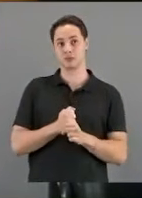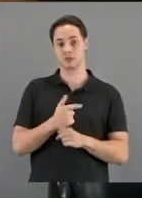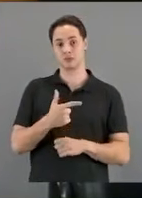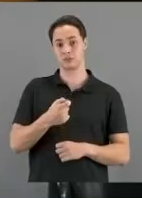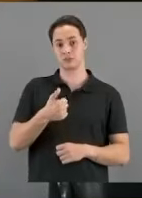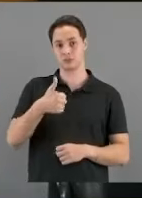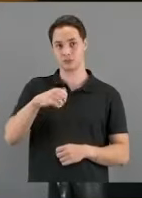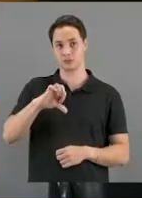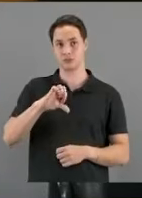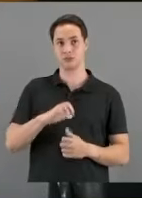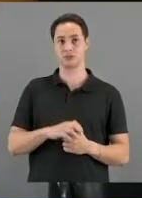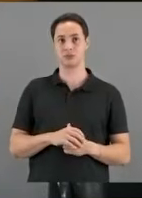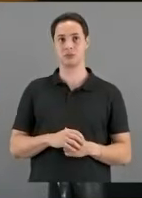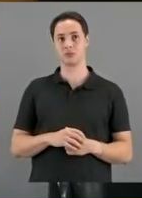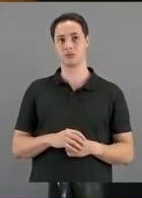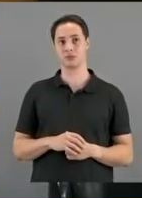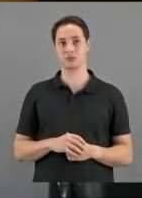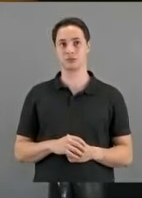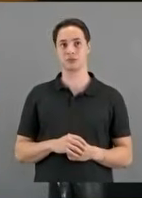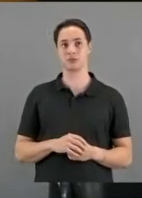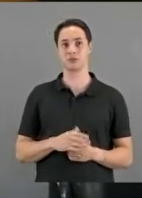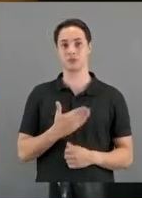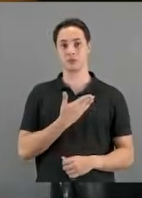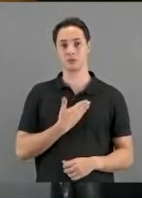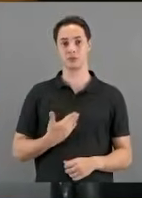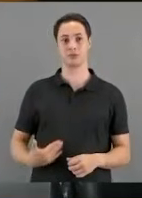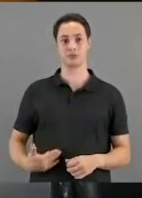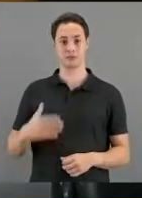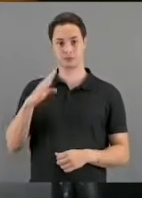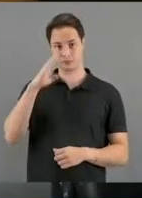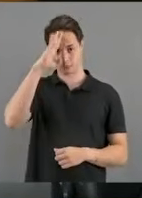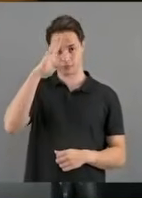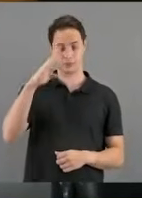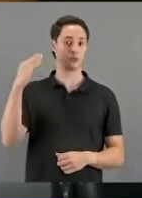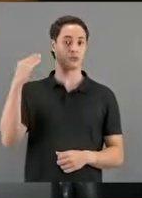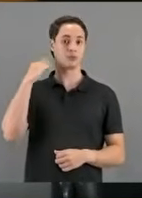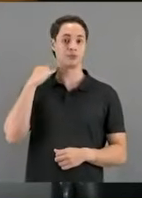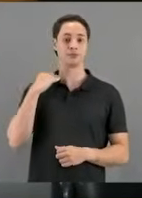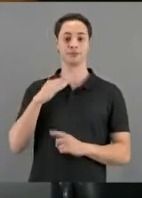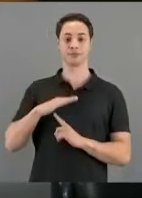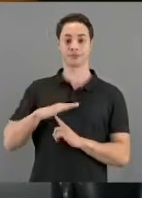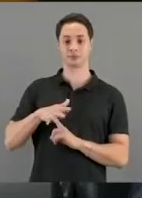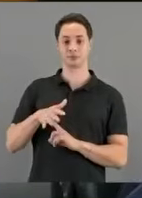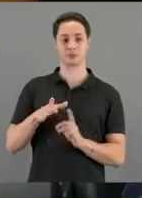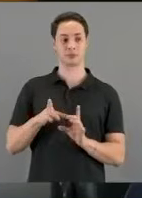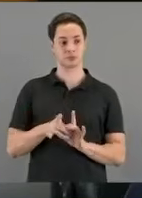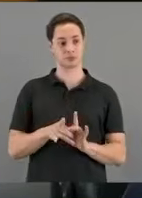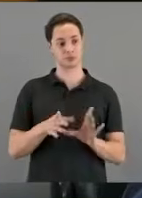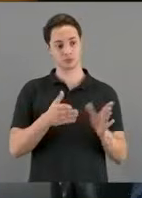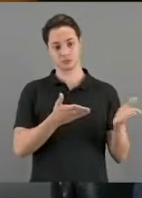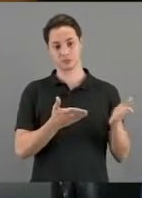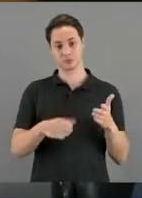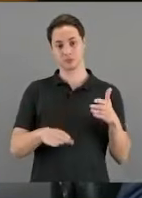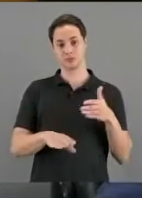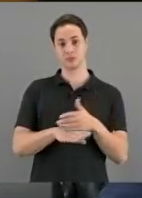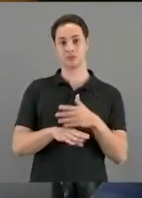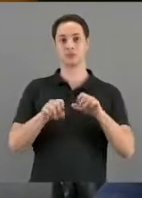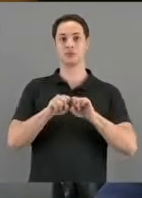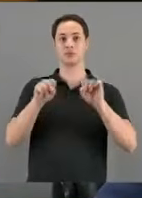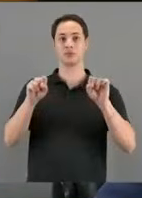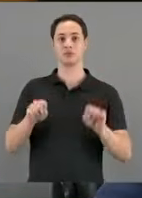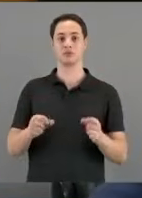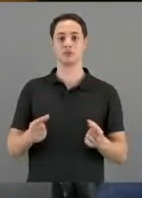no governo Bolsonaro, o Banco Central autoriza o ingresso do Banco Máximo no sistema financeiro nacional.